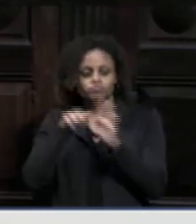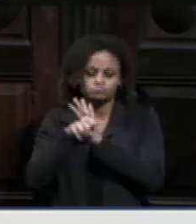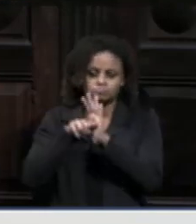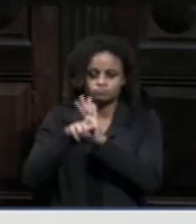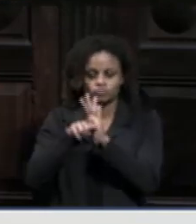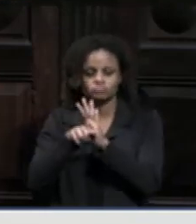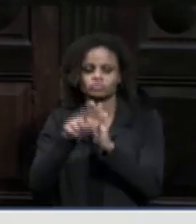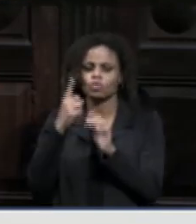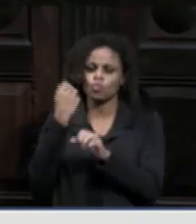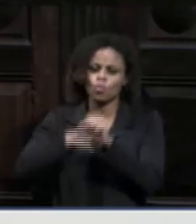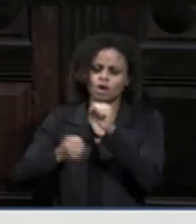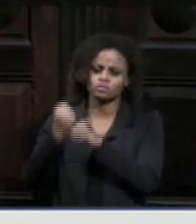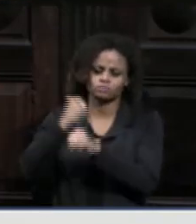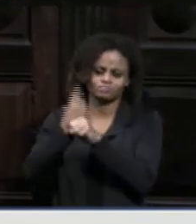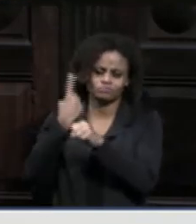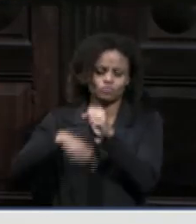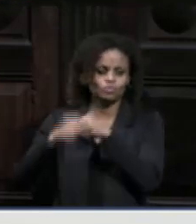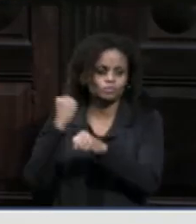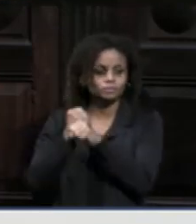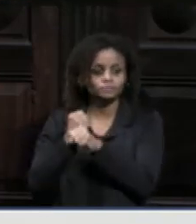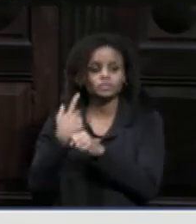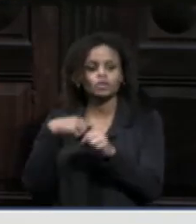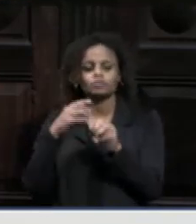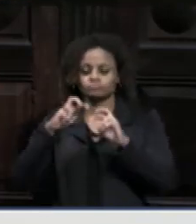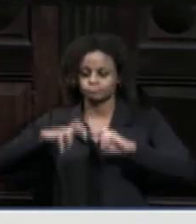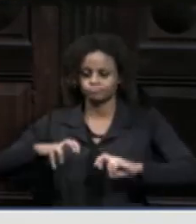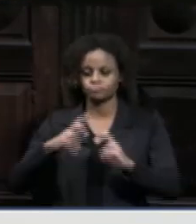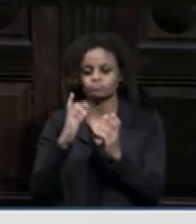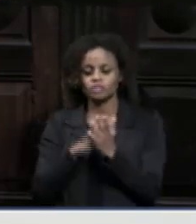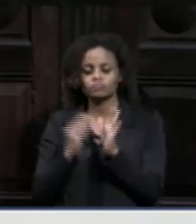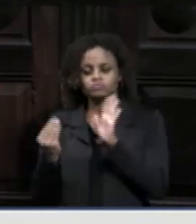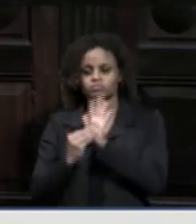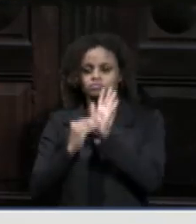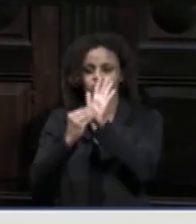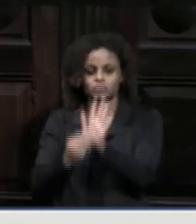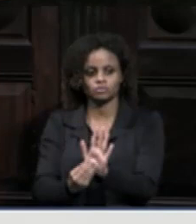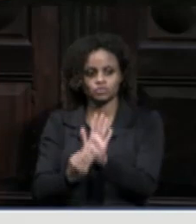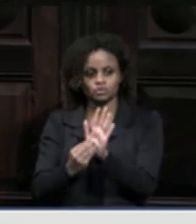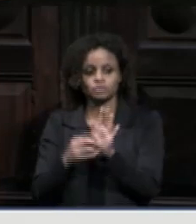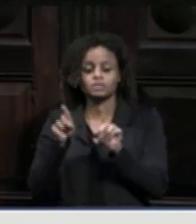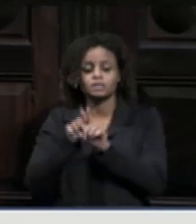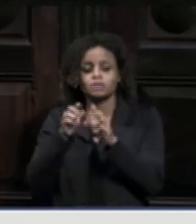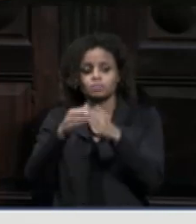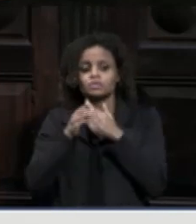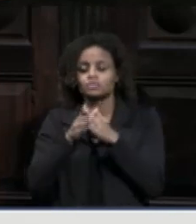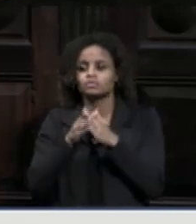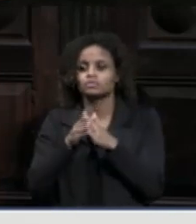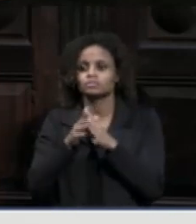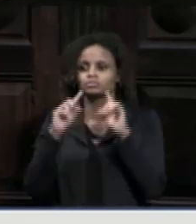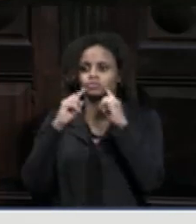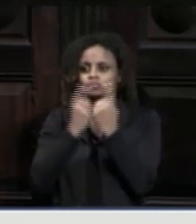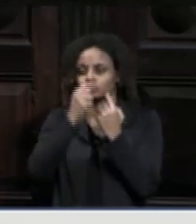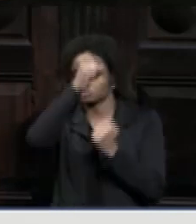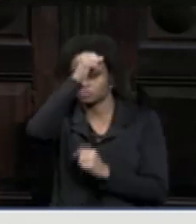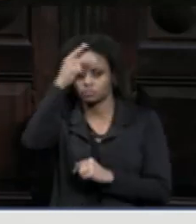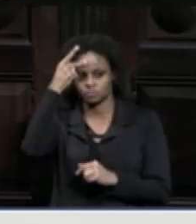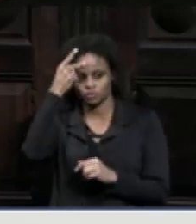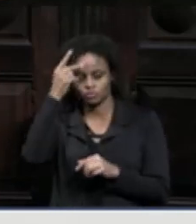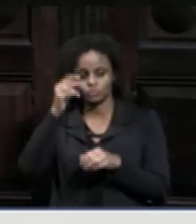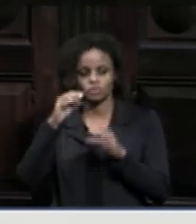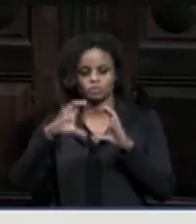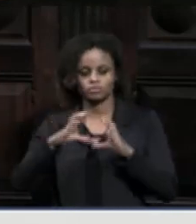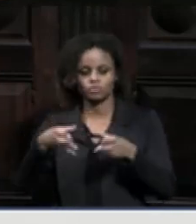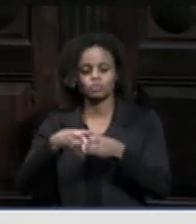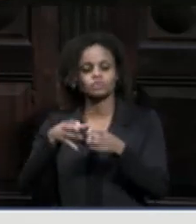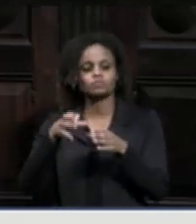ano, ocasião em que também solicitamos a realização de audiências públicas na Comissão de Educação sobre esse tema.